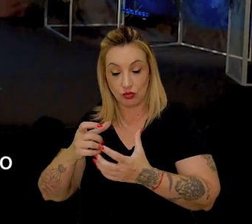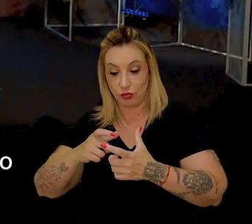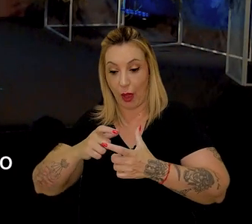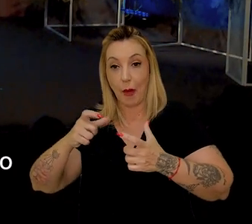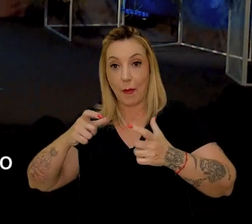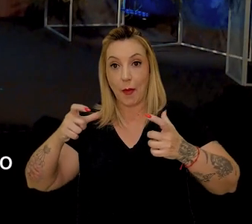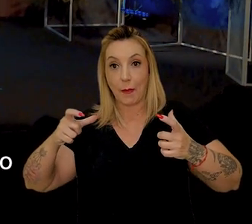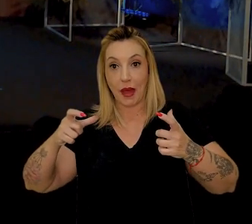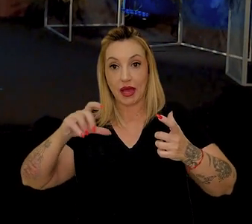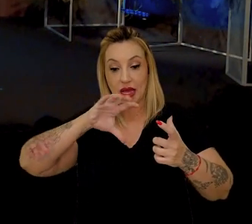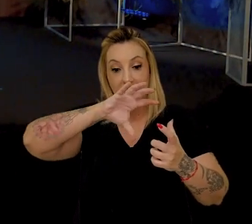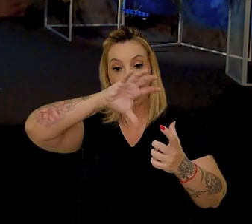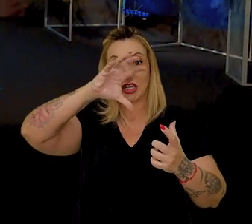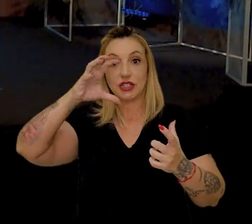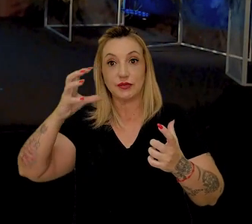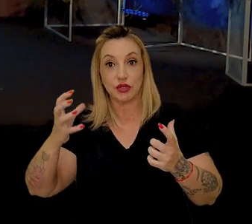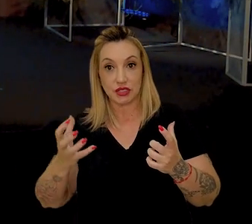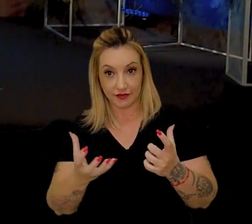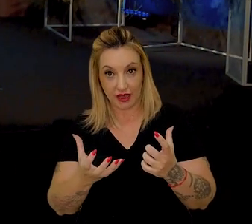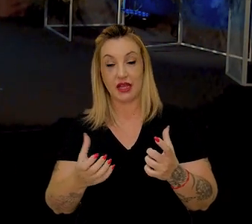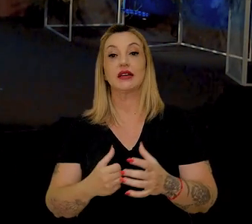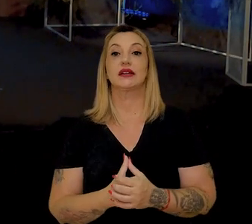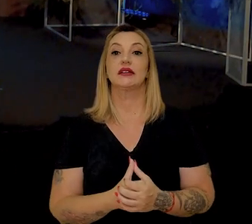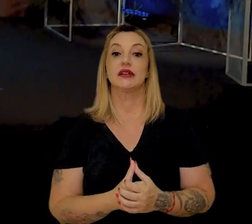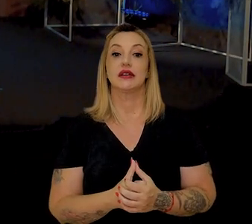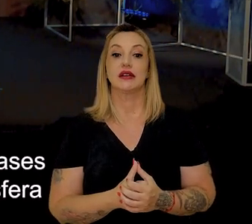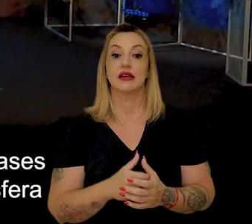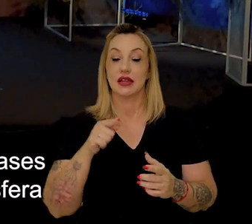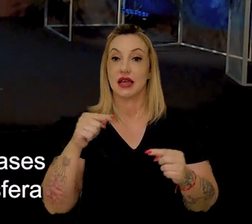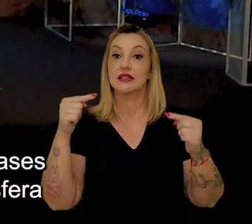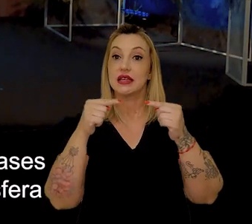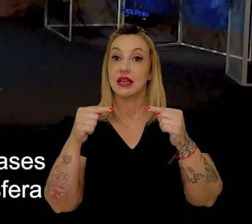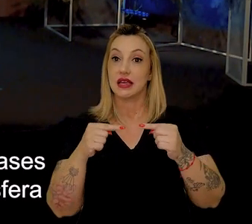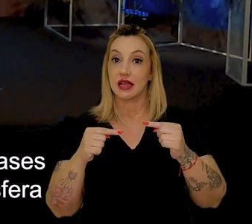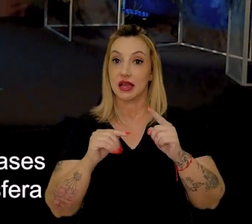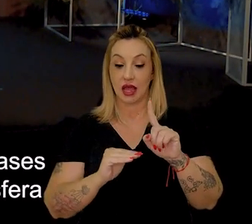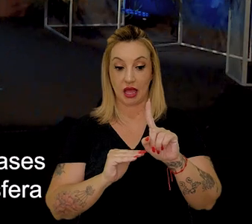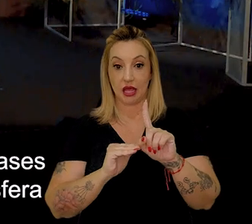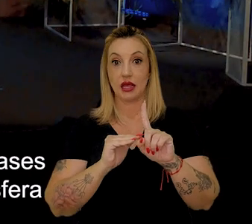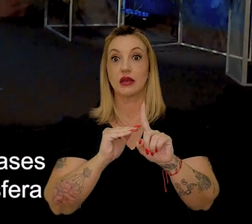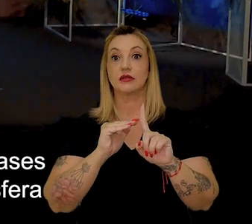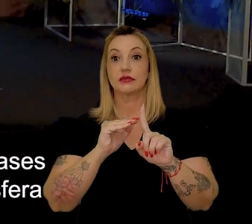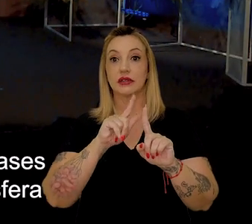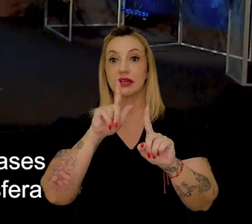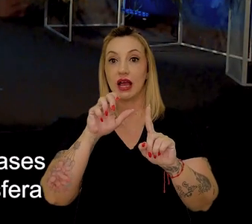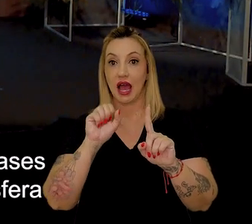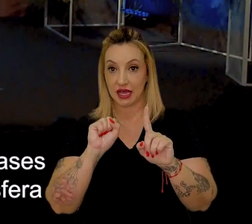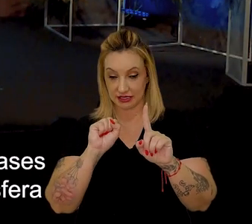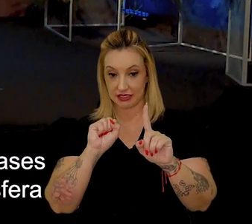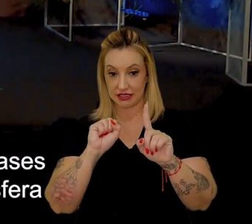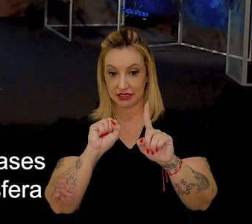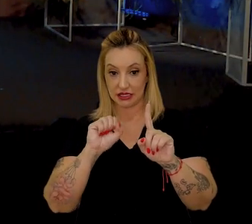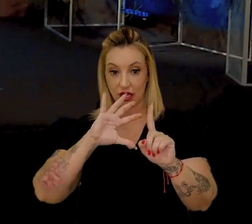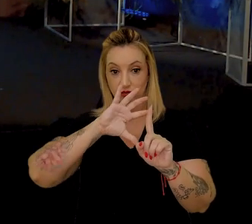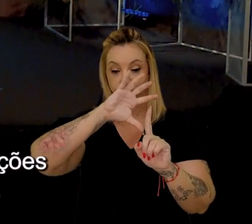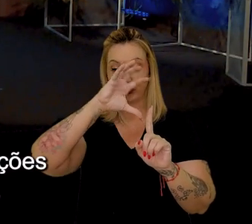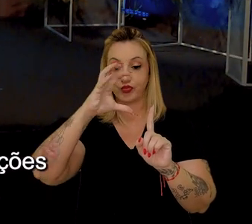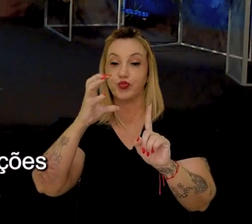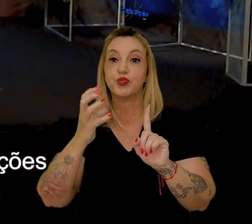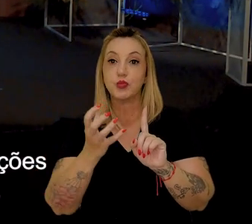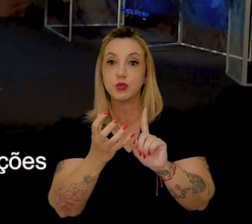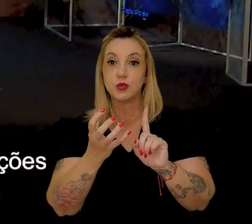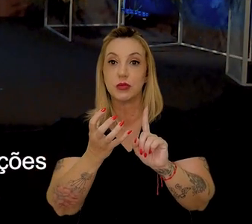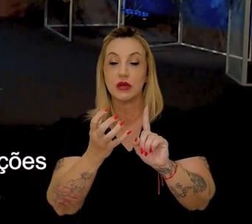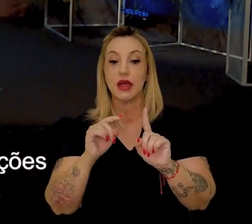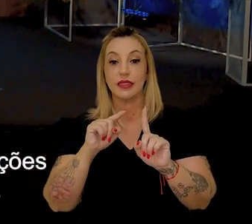dos gases na atmosfera e finalmente essa relação entre aumento da concentração de gás deting efeito estufa na atmosfera e o